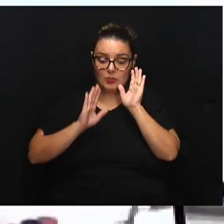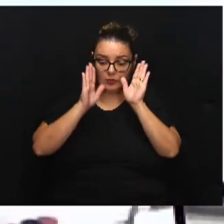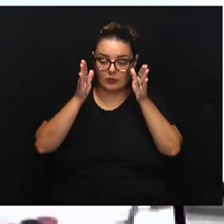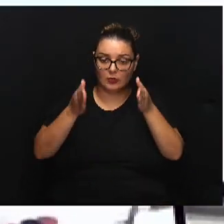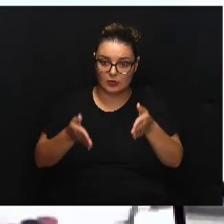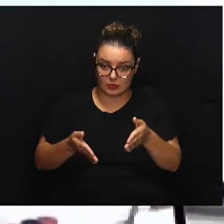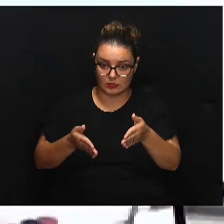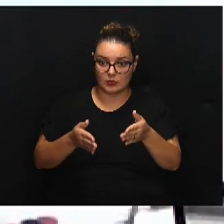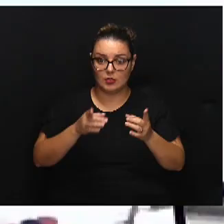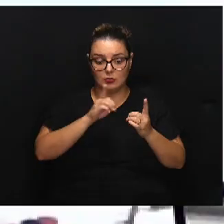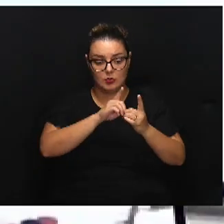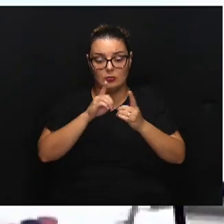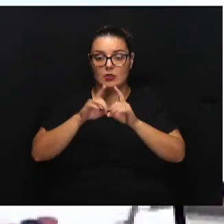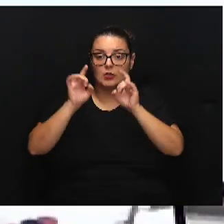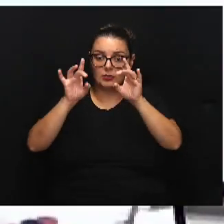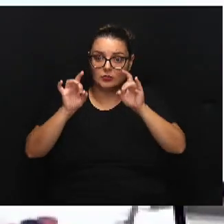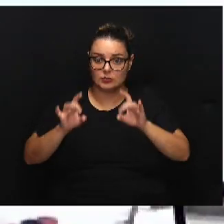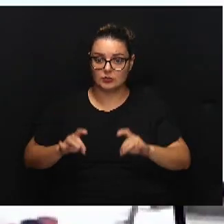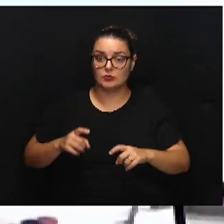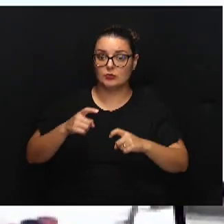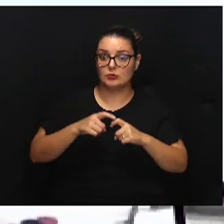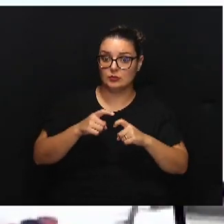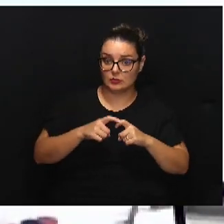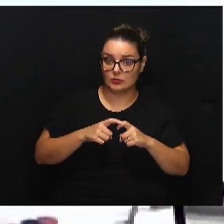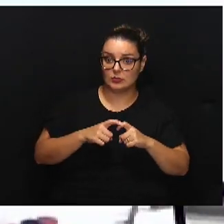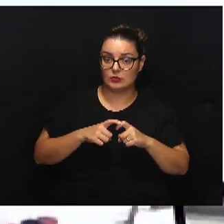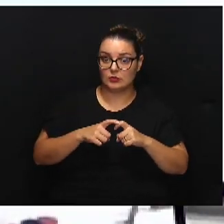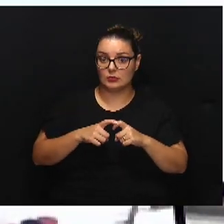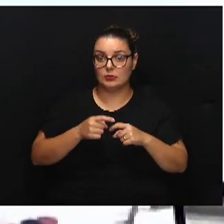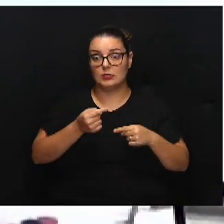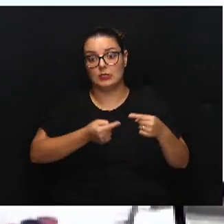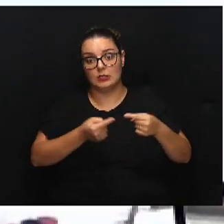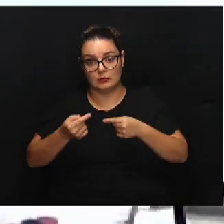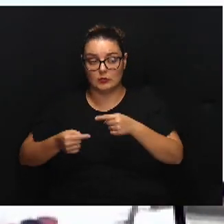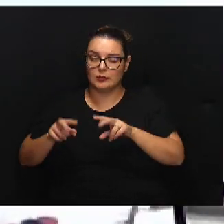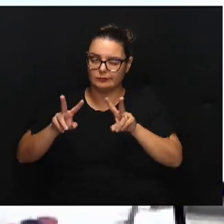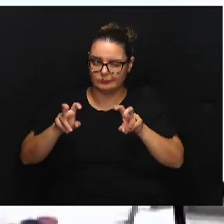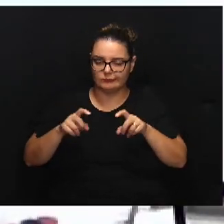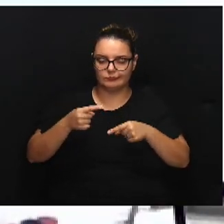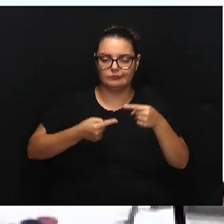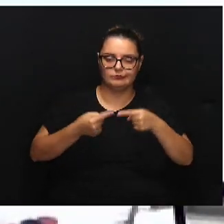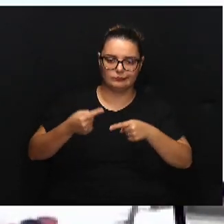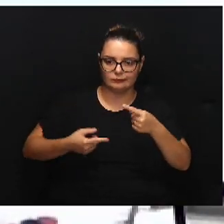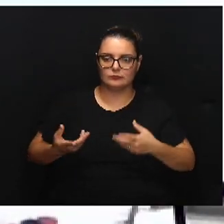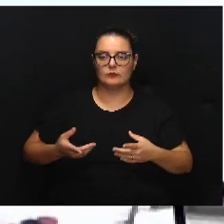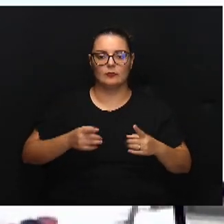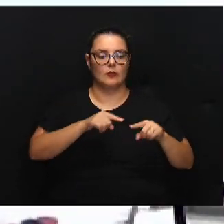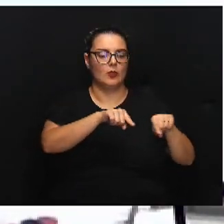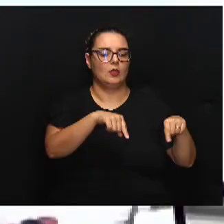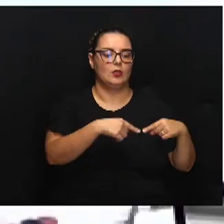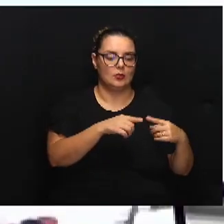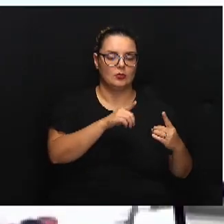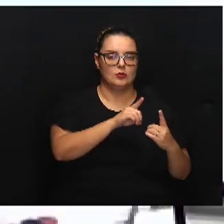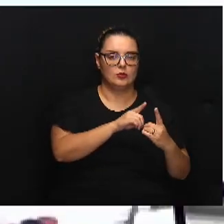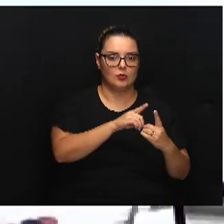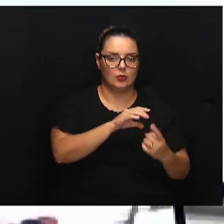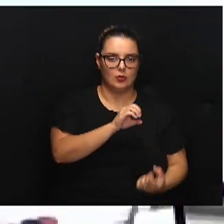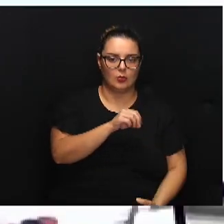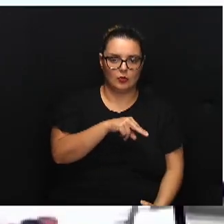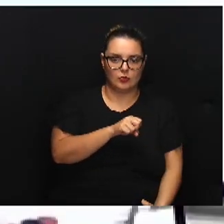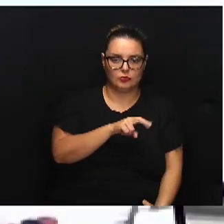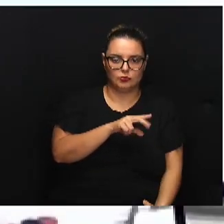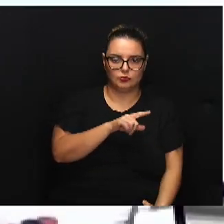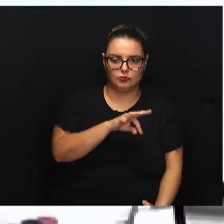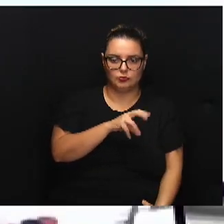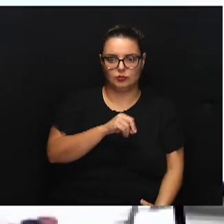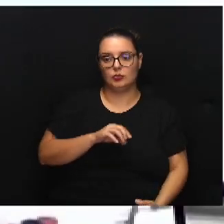na atenção exclusiva do médico, em que ele está disputando, entre aspas, o tempo dele de consultório versus o acompanhamento do